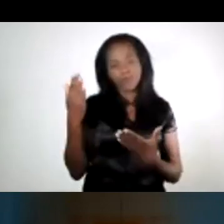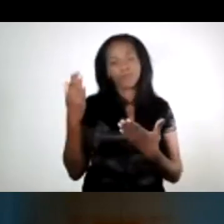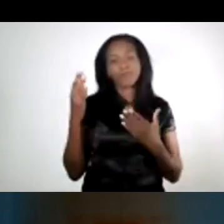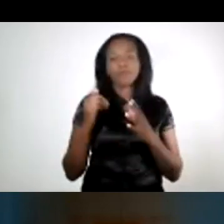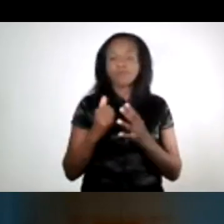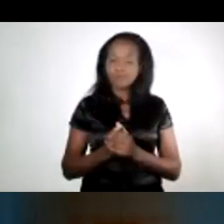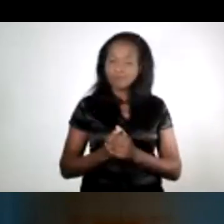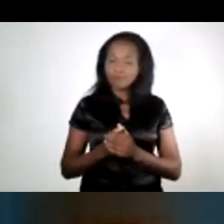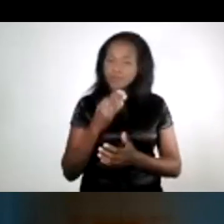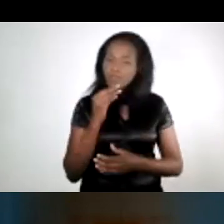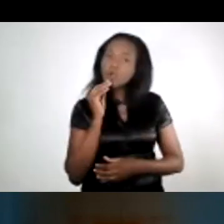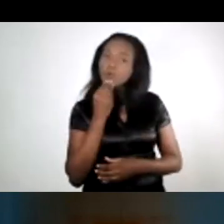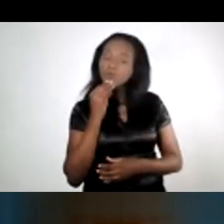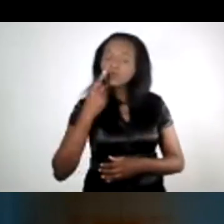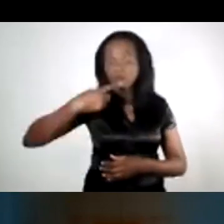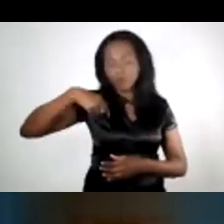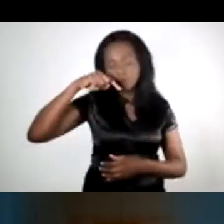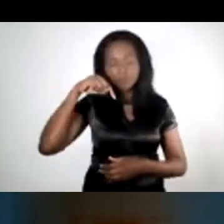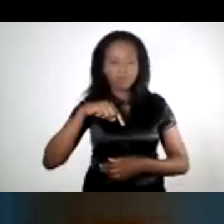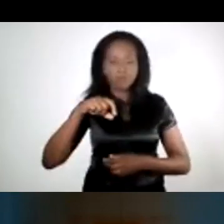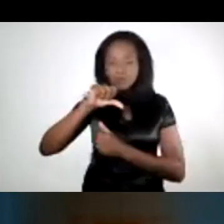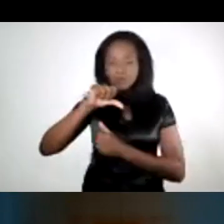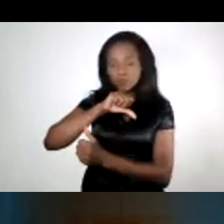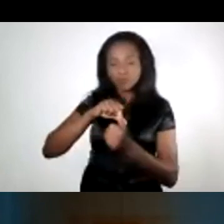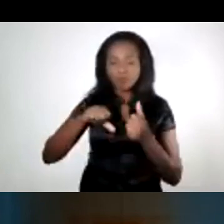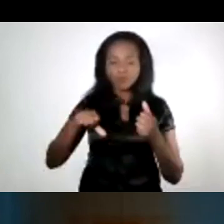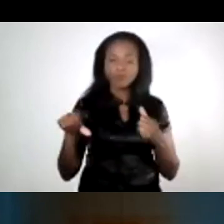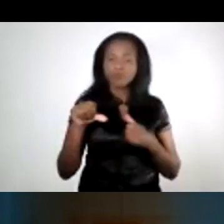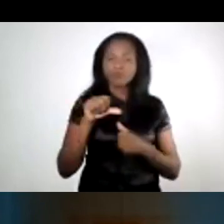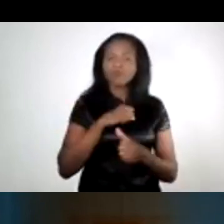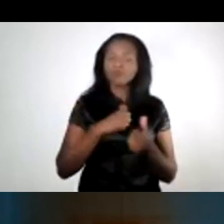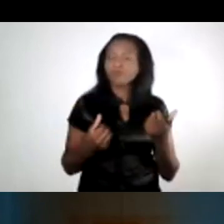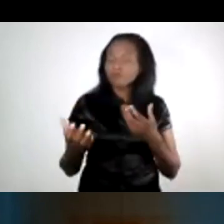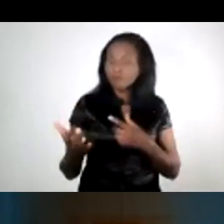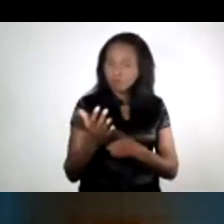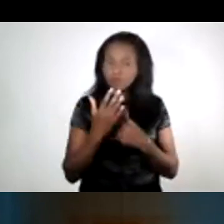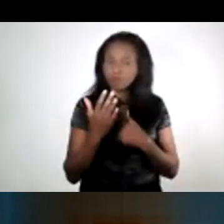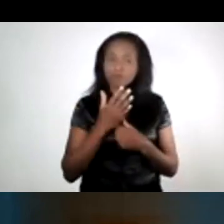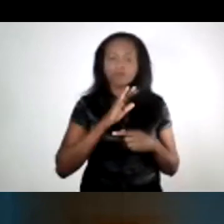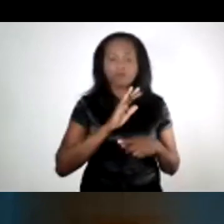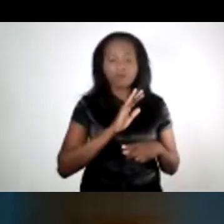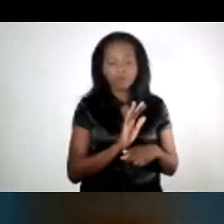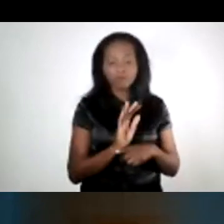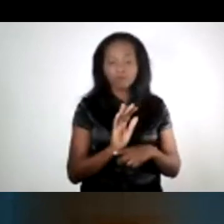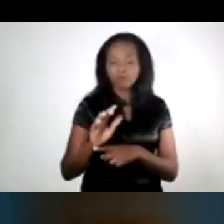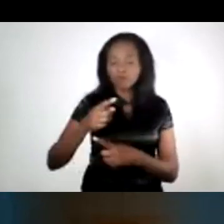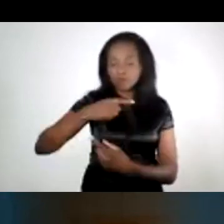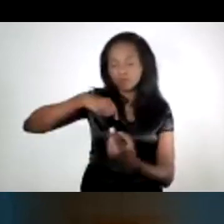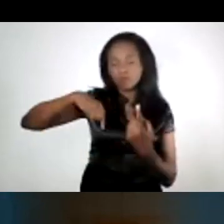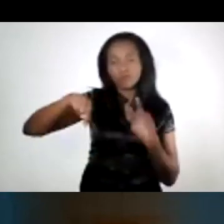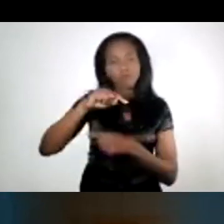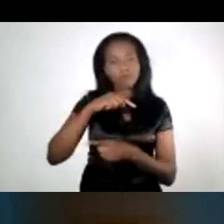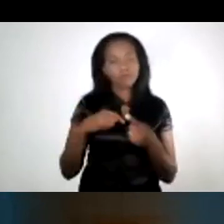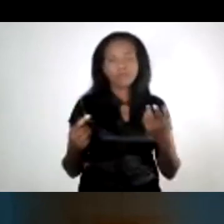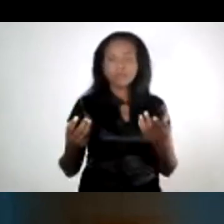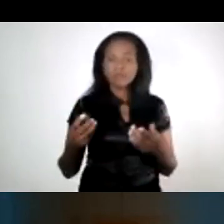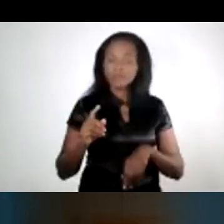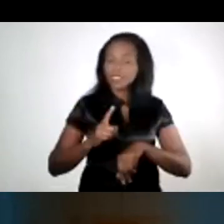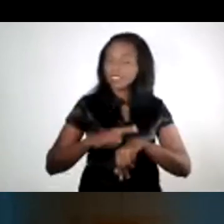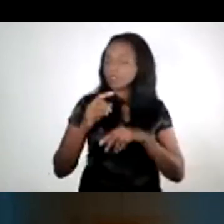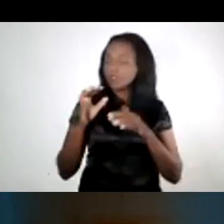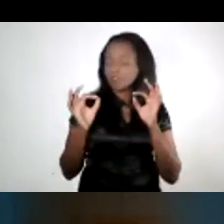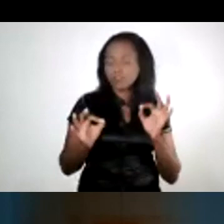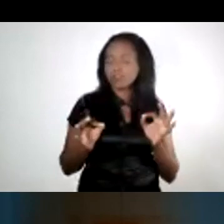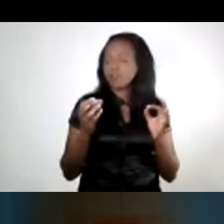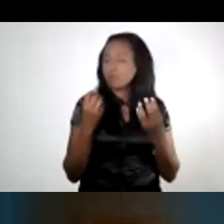essa oportunidade, né, de troca, né, que proporcionou para todos nós aqui esse momento tão